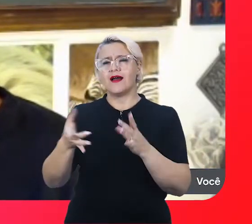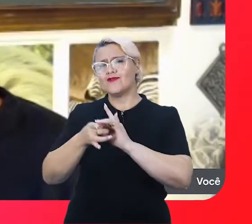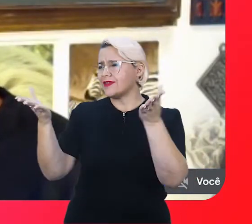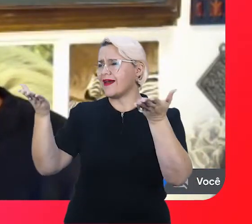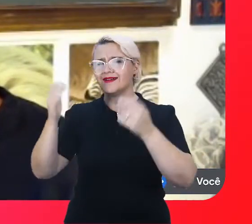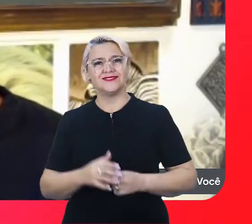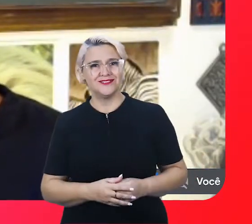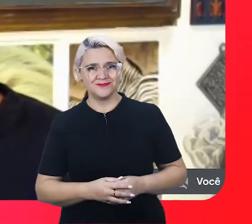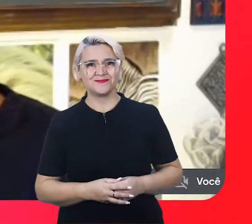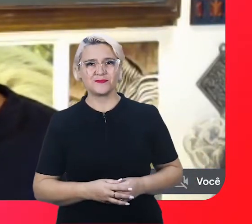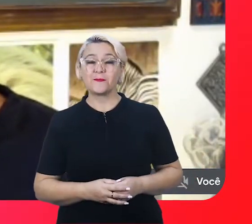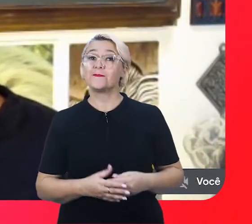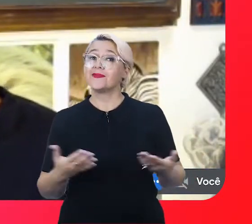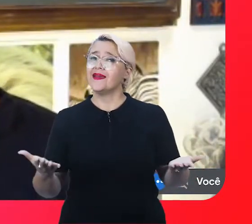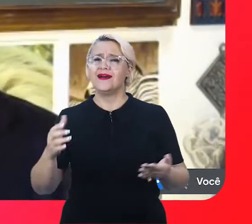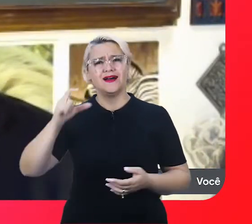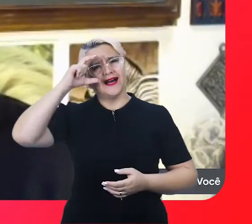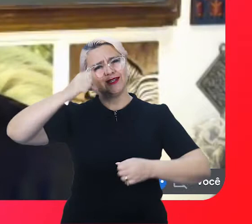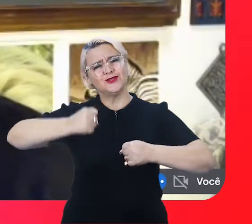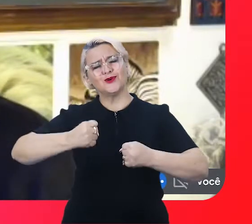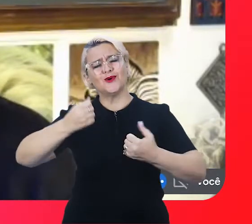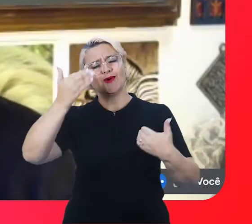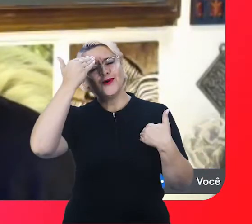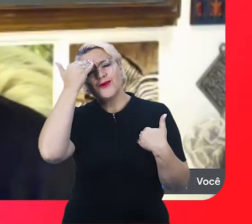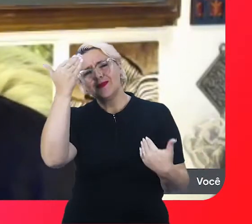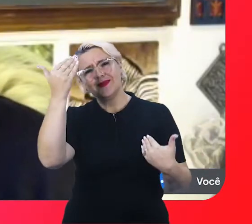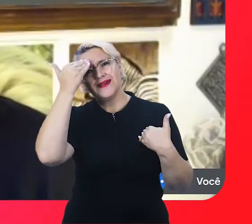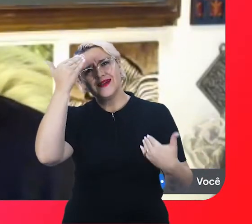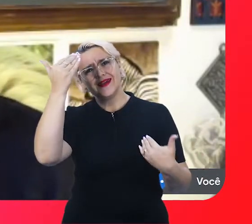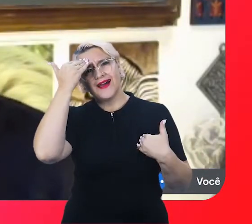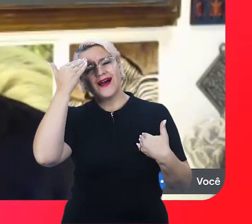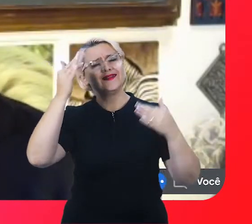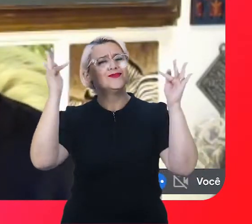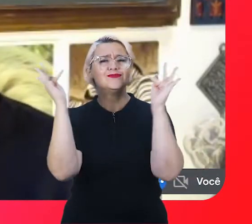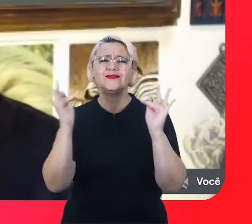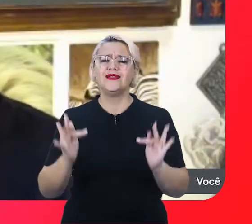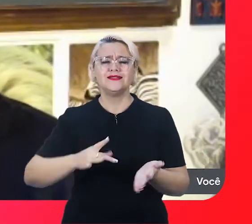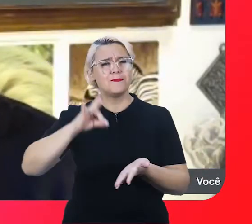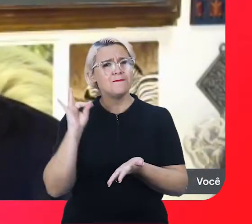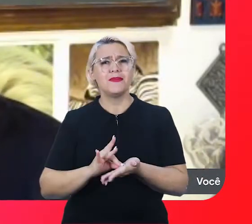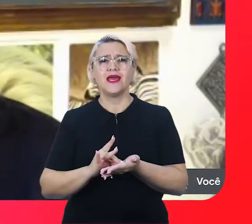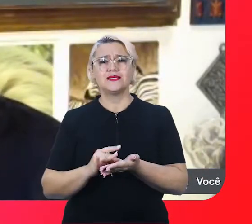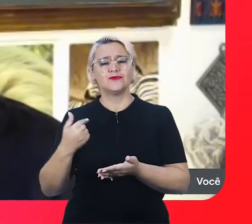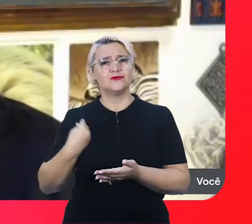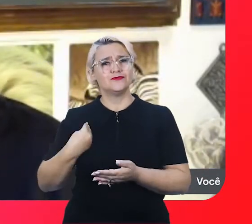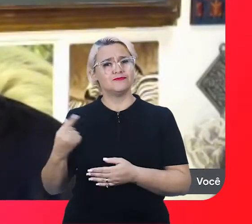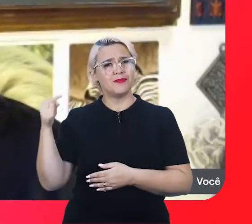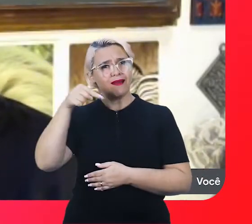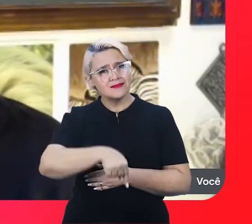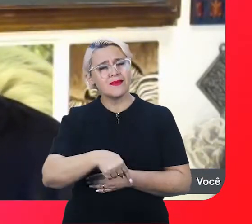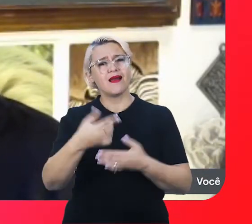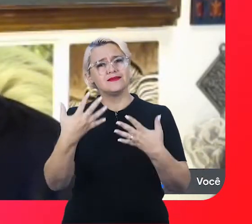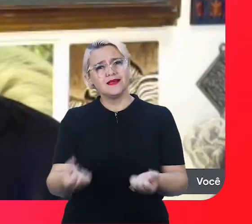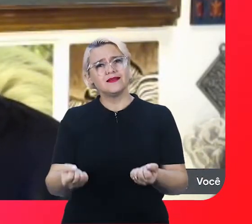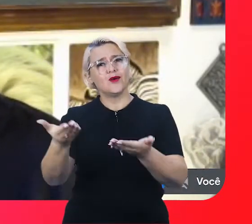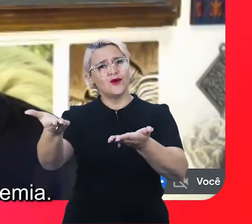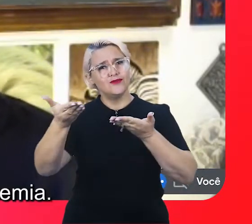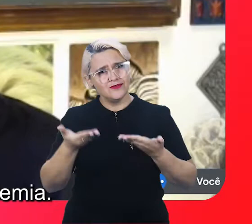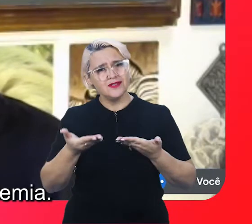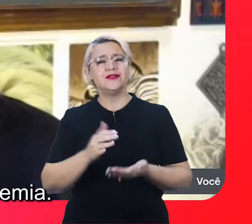vontade. Antônio, super obrigada. Estou bem feliz mesmo de estar aqui, aceitando o seu